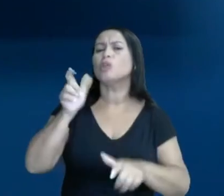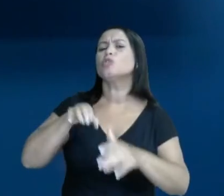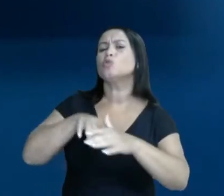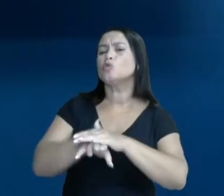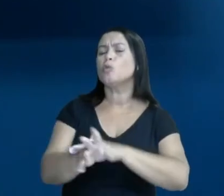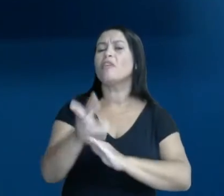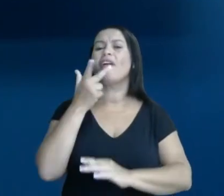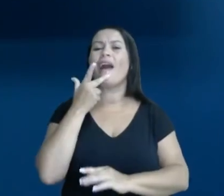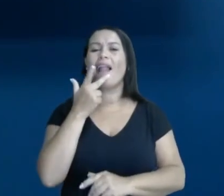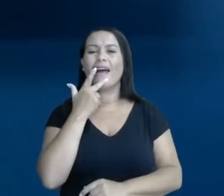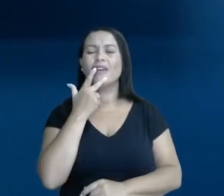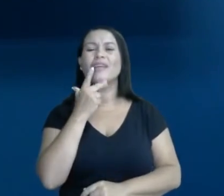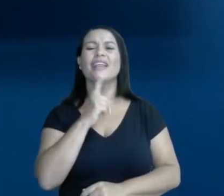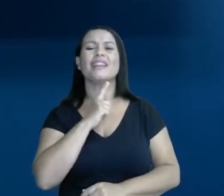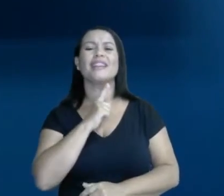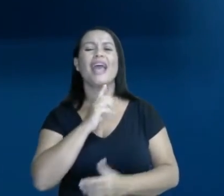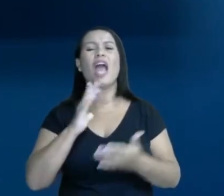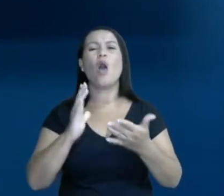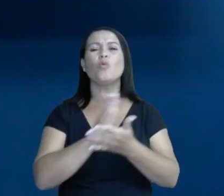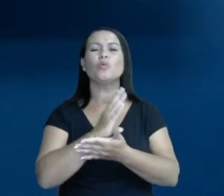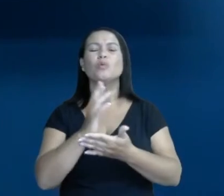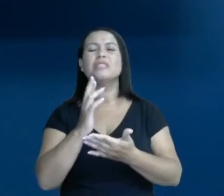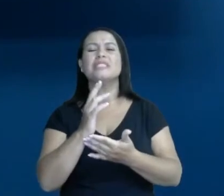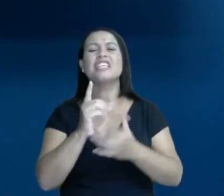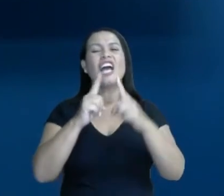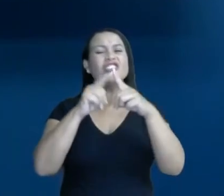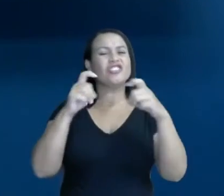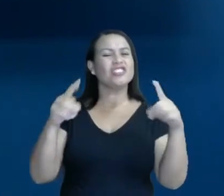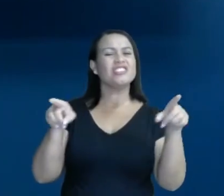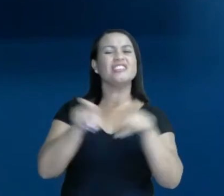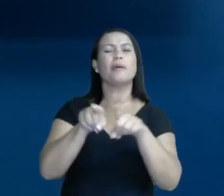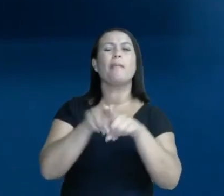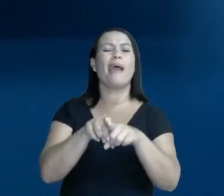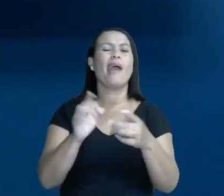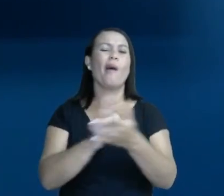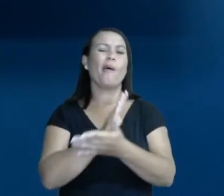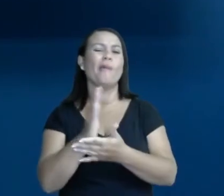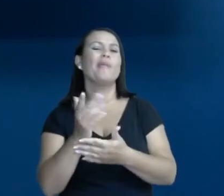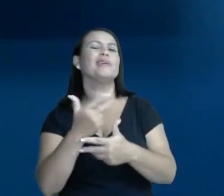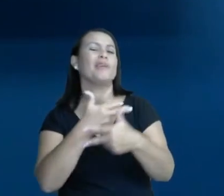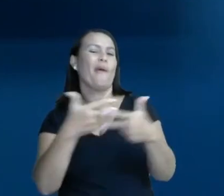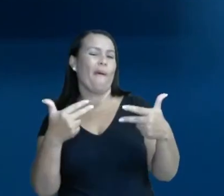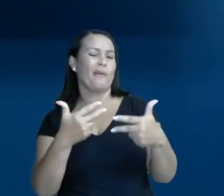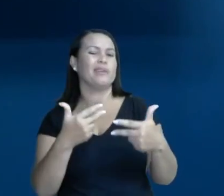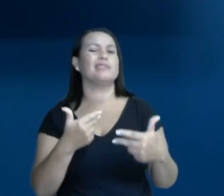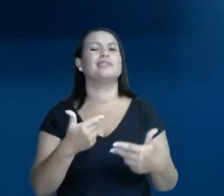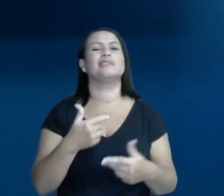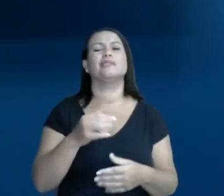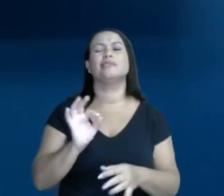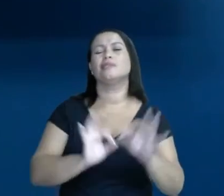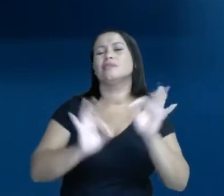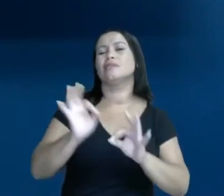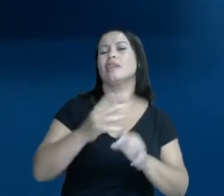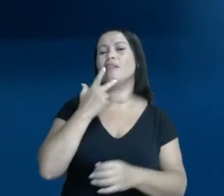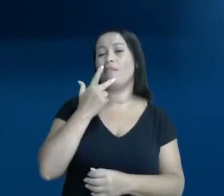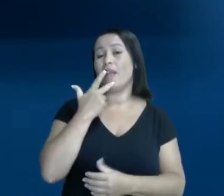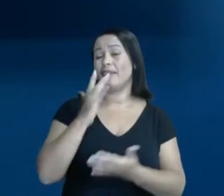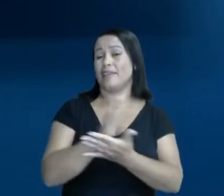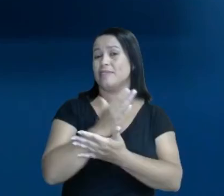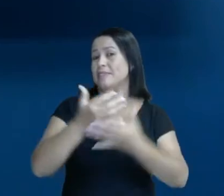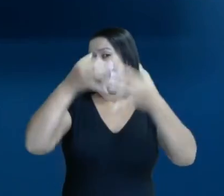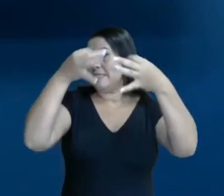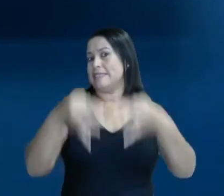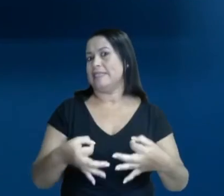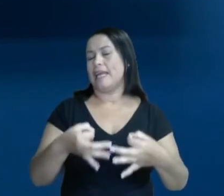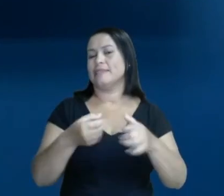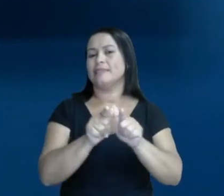aquele cacoete, que a gente chama aqui, né? A gente também tem os nossos vícios de linguagem, o nosso jeito de falar, que nem sempre está